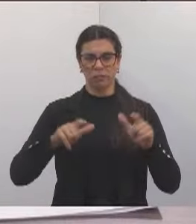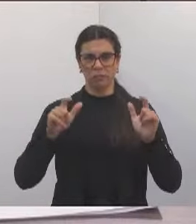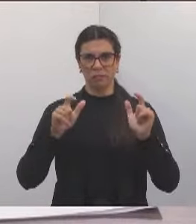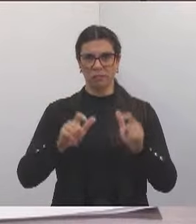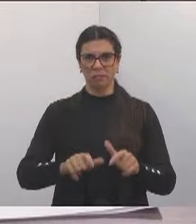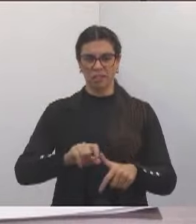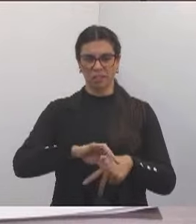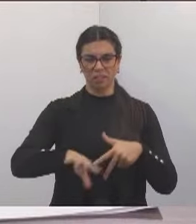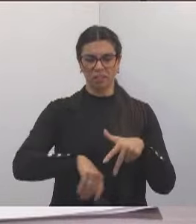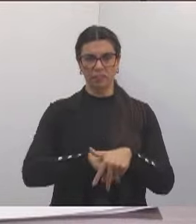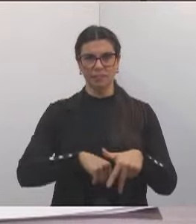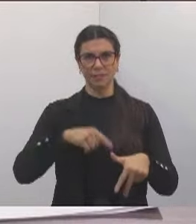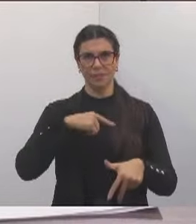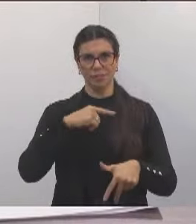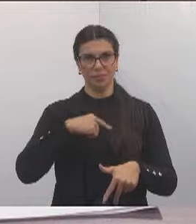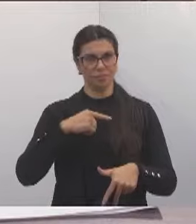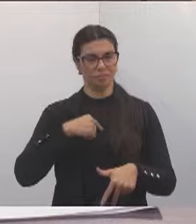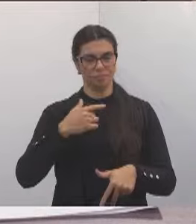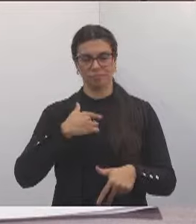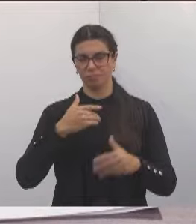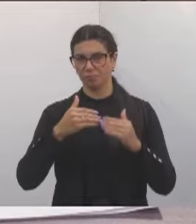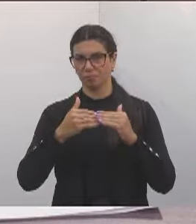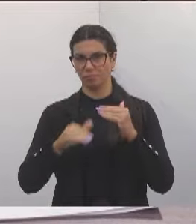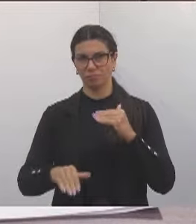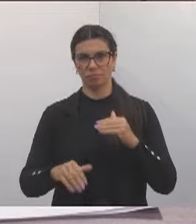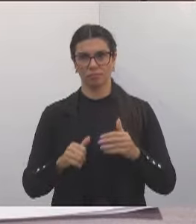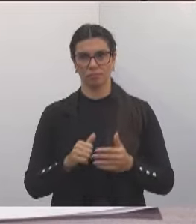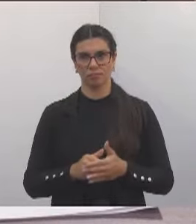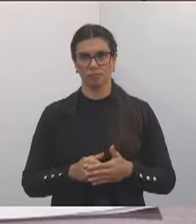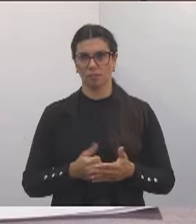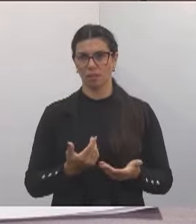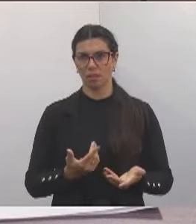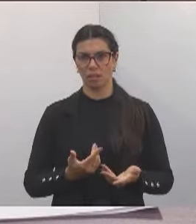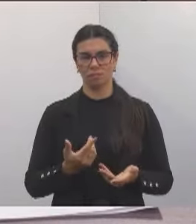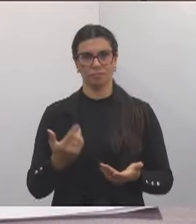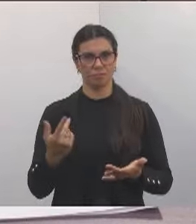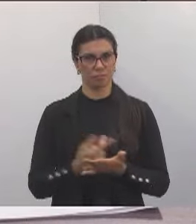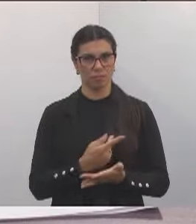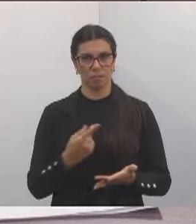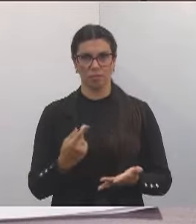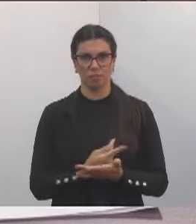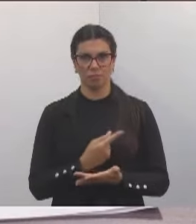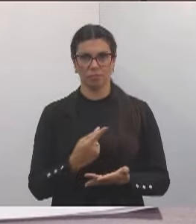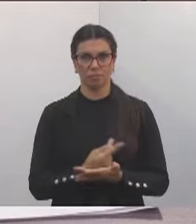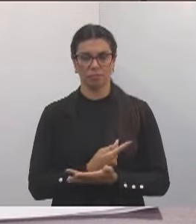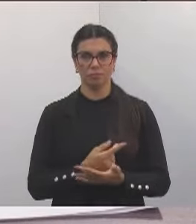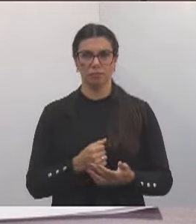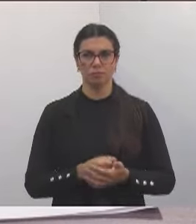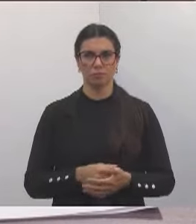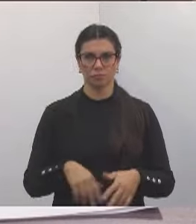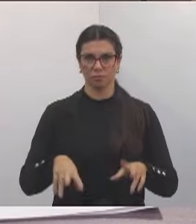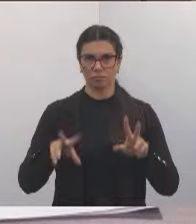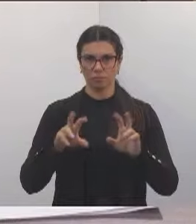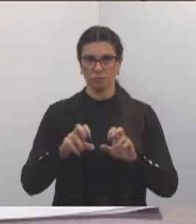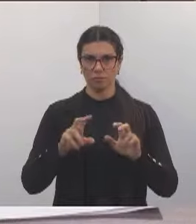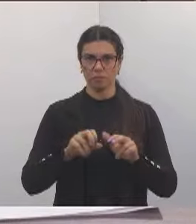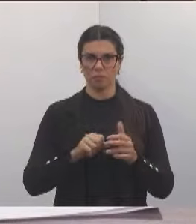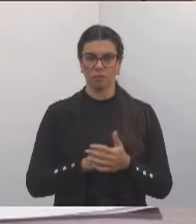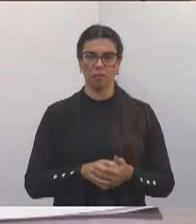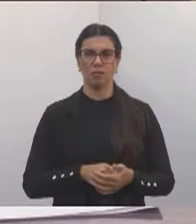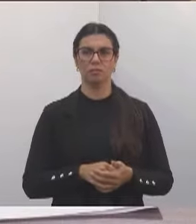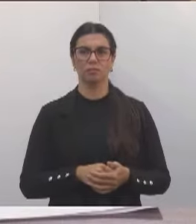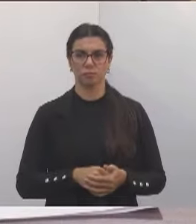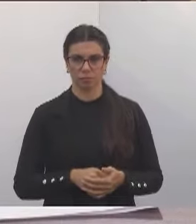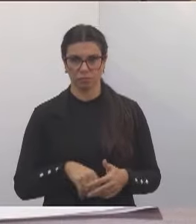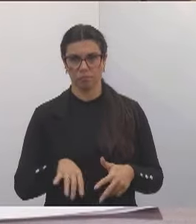entro. Eu já acho um absurdo esse negócio de rachadinha. Um vereador, um político, ter coragem de fazer isso com o seu funcionário,